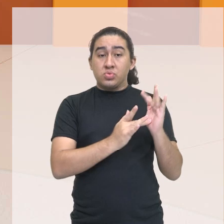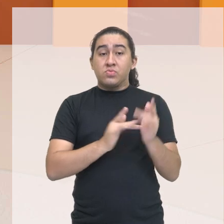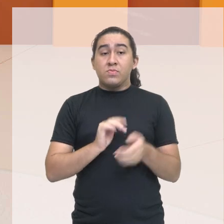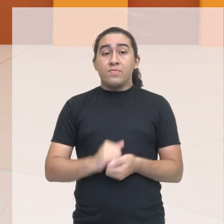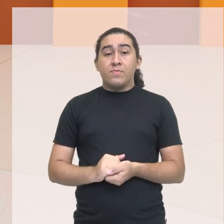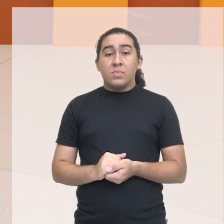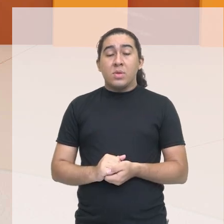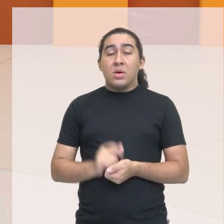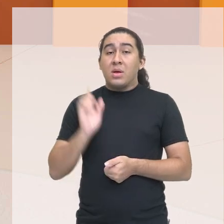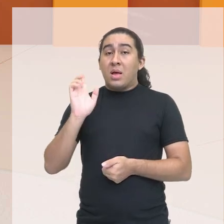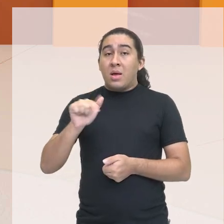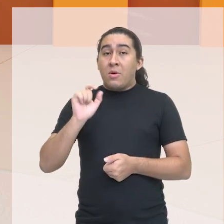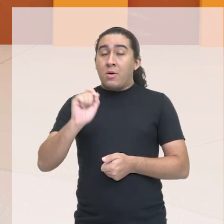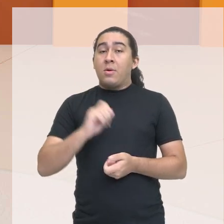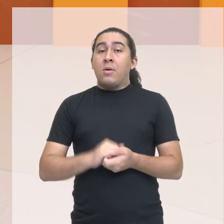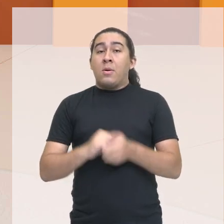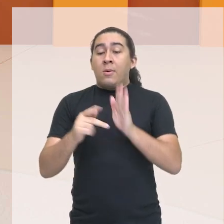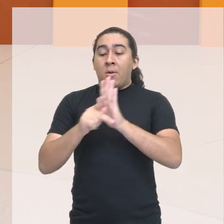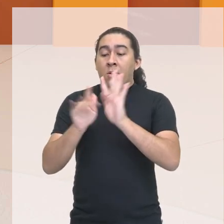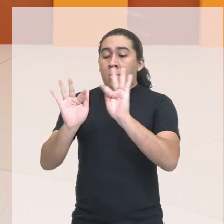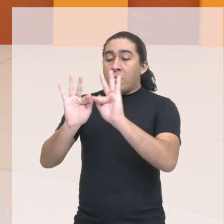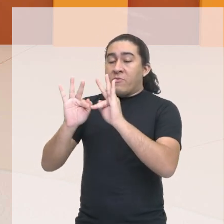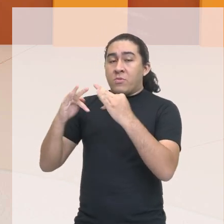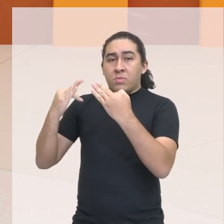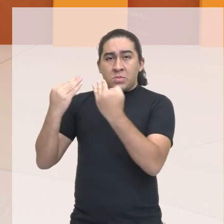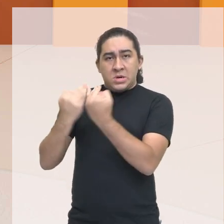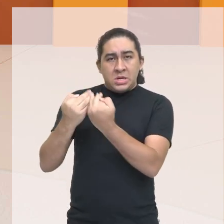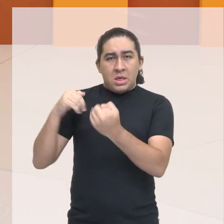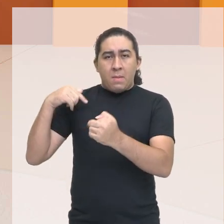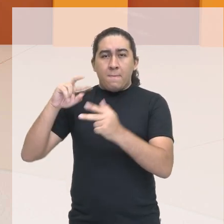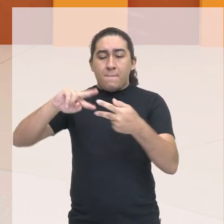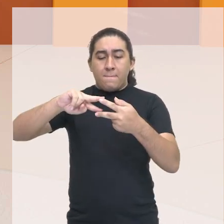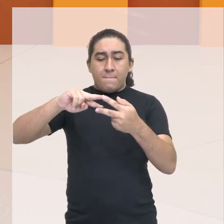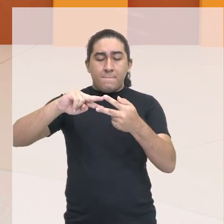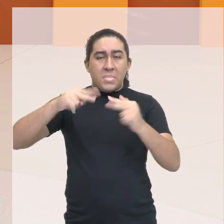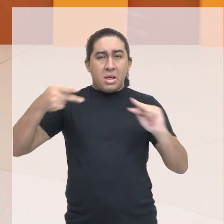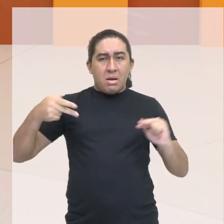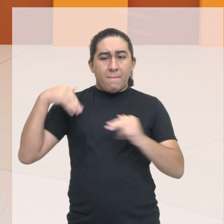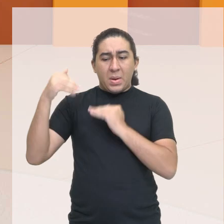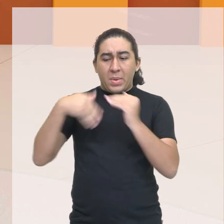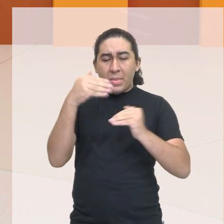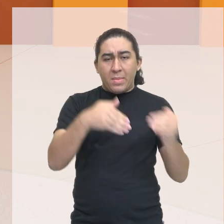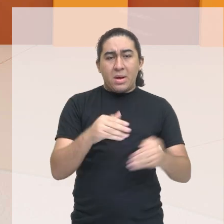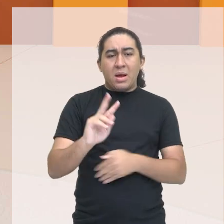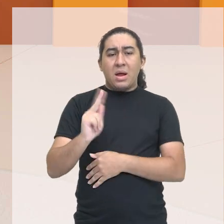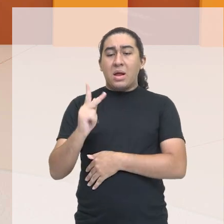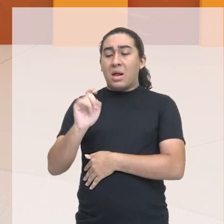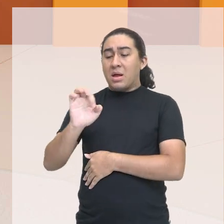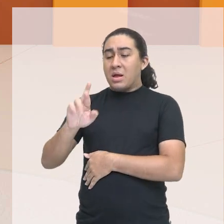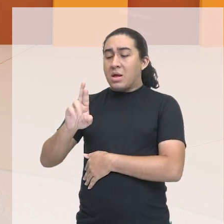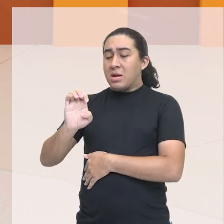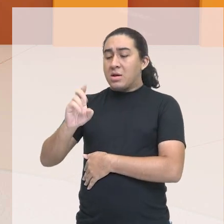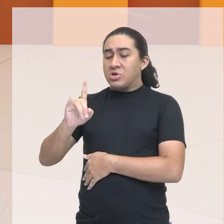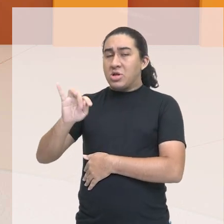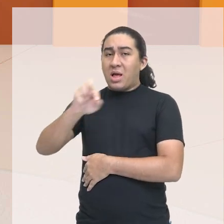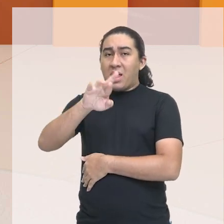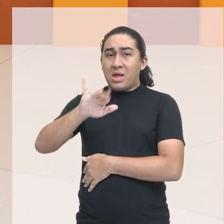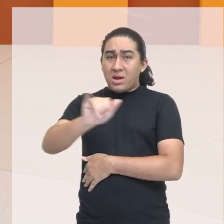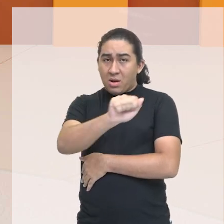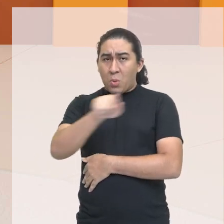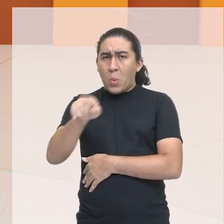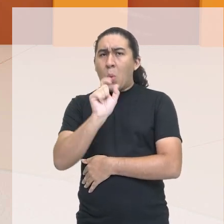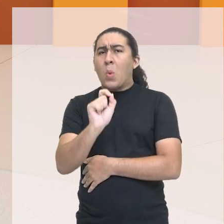né? É uma monarquia hereditária. Então, o que significa isso? Eu sei que você já respondeu aí,